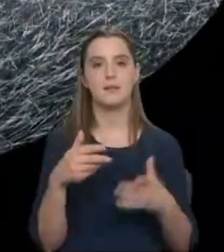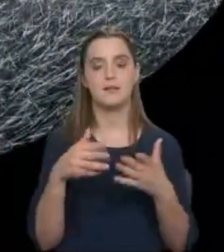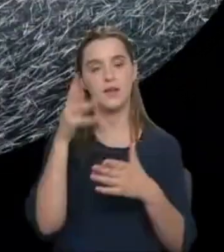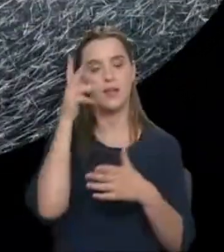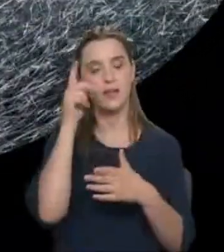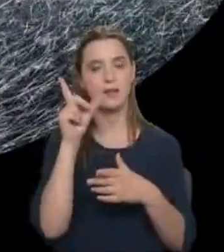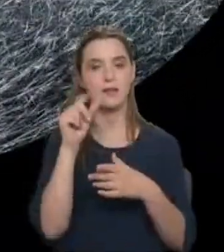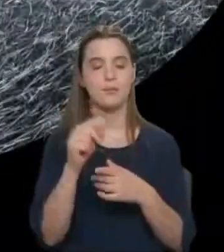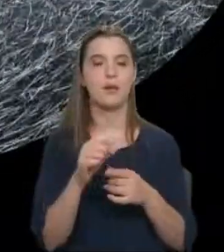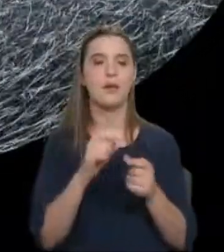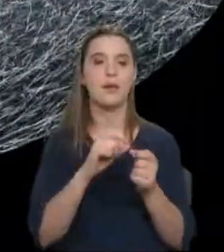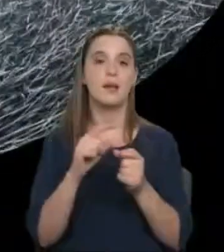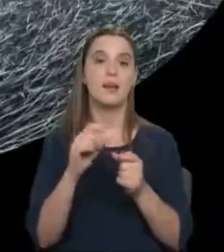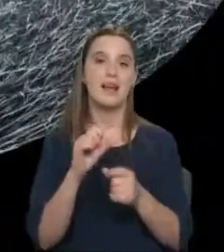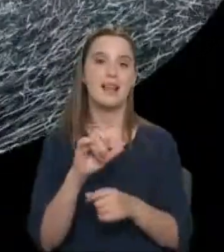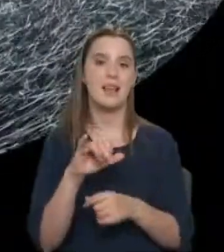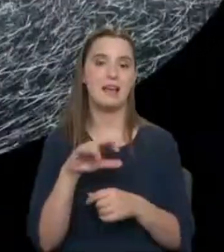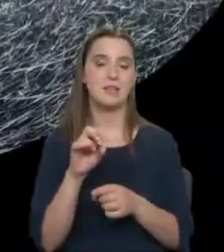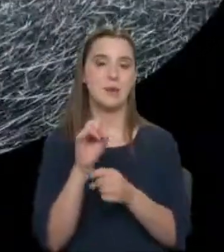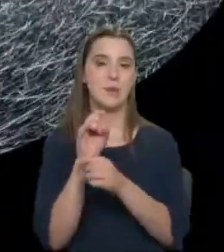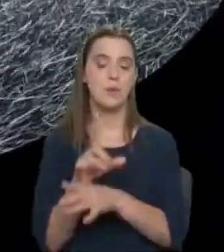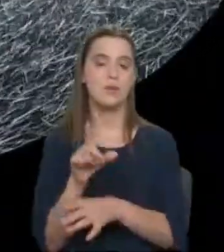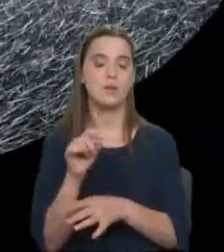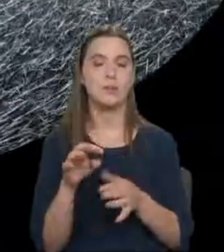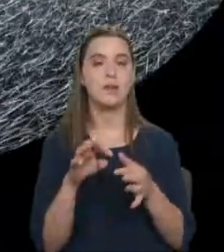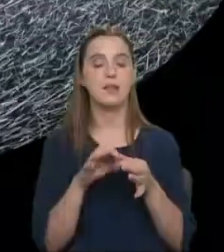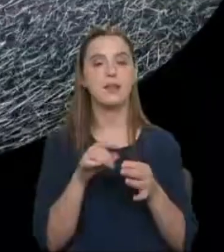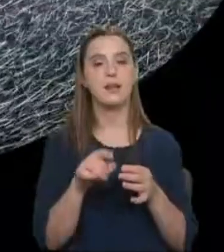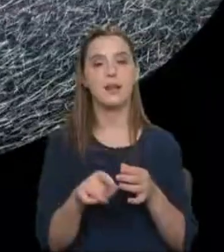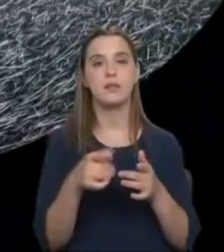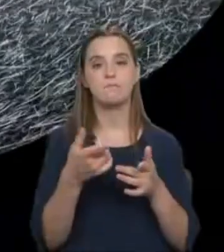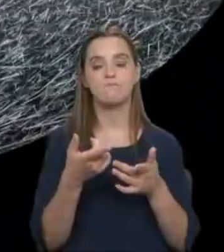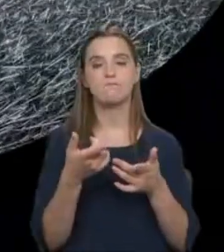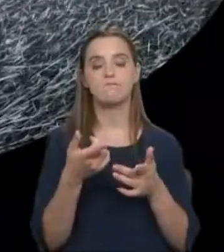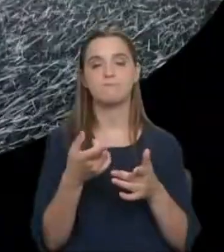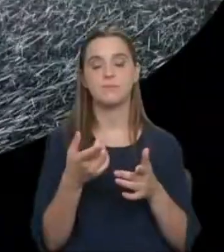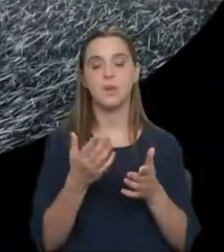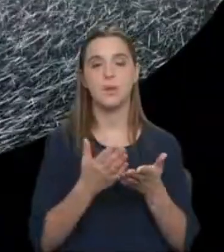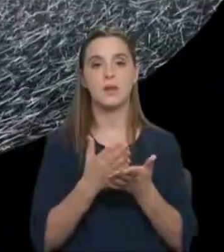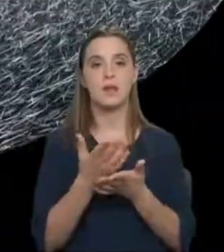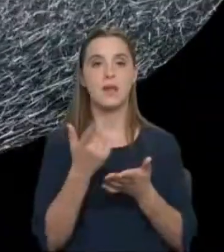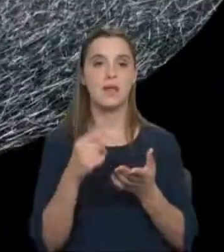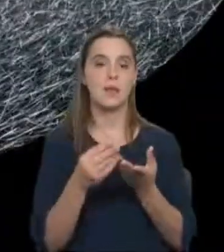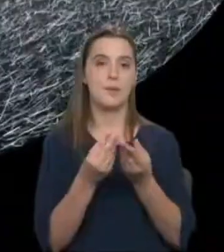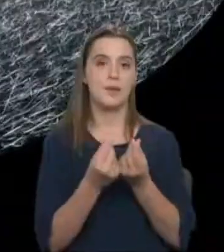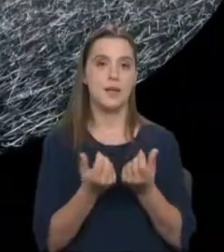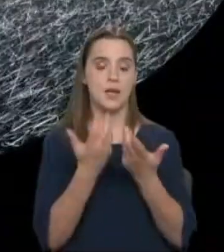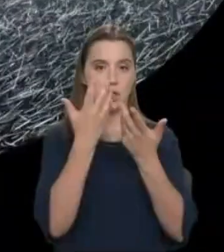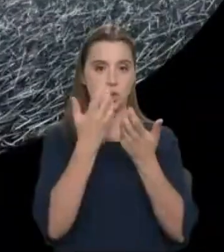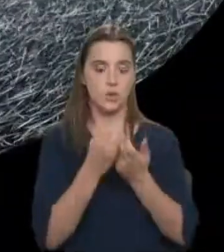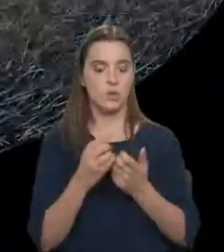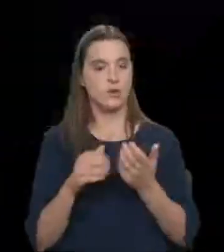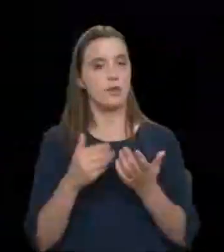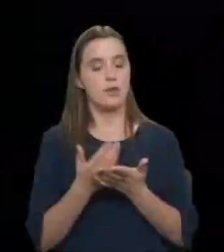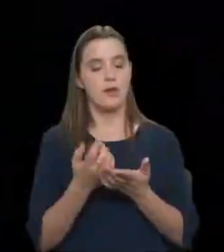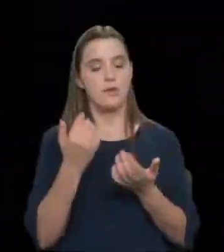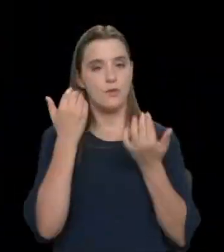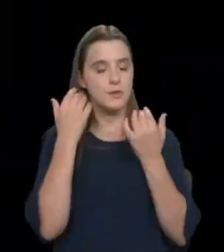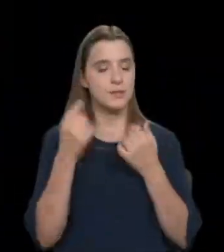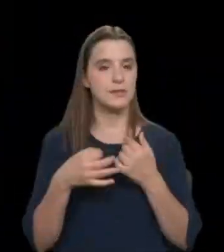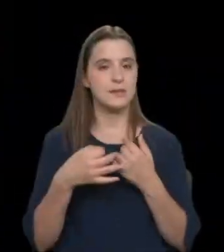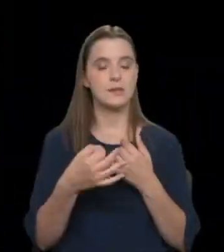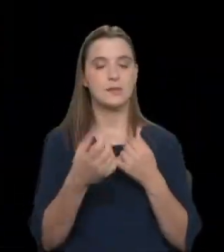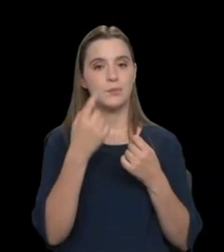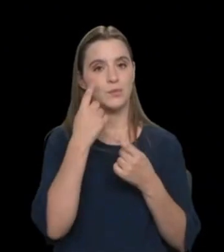até mesmo à própria distribuição e à quantidade de matéria escura que existe na nossa galáxia. Estamos sempre a ficar surpreendidos com estes dados. Miguel,